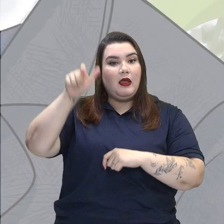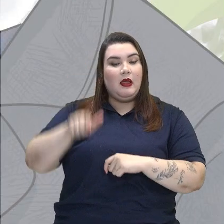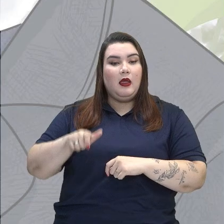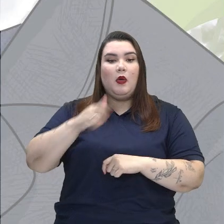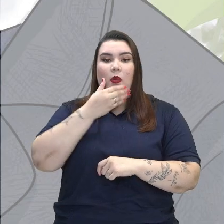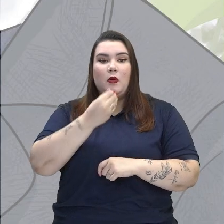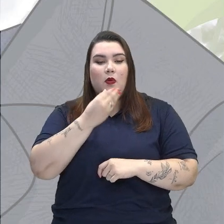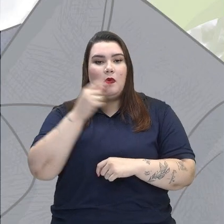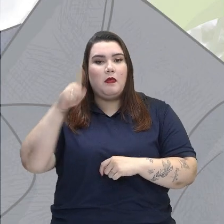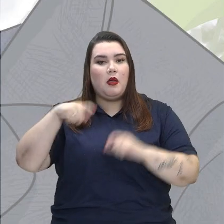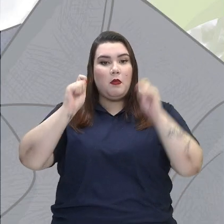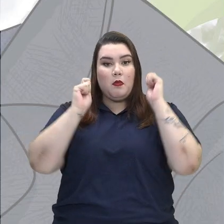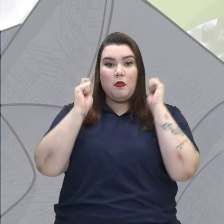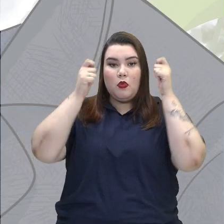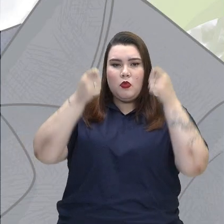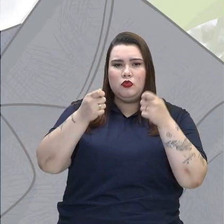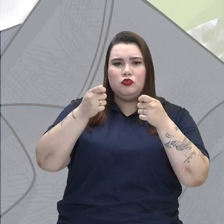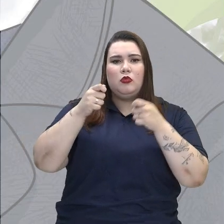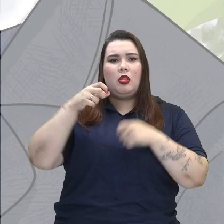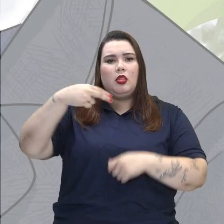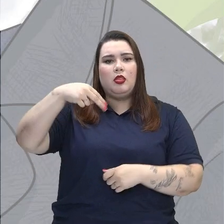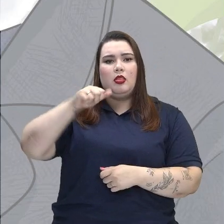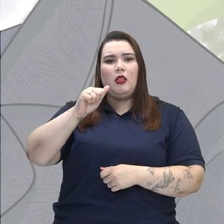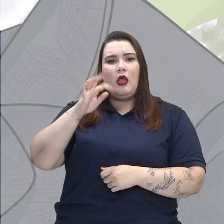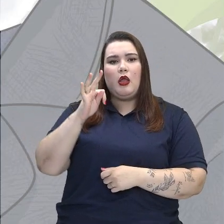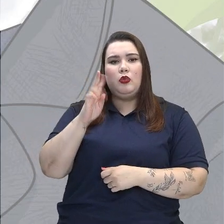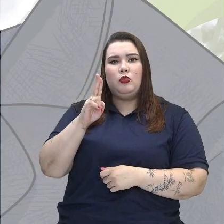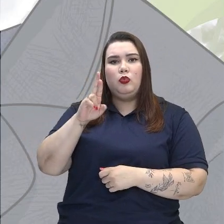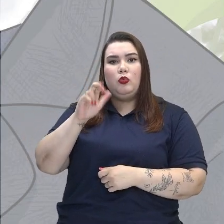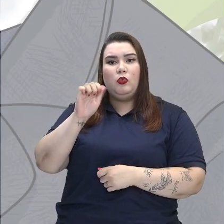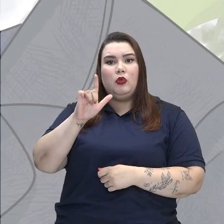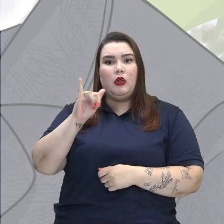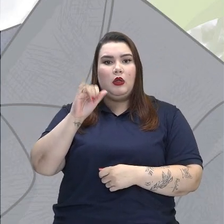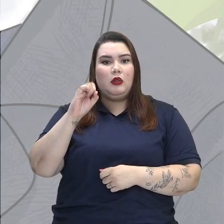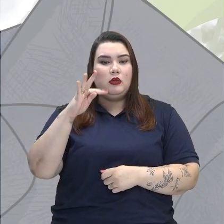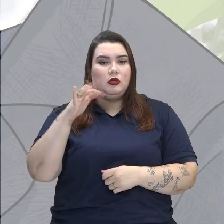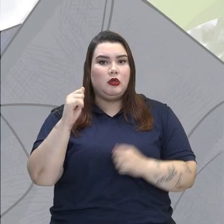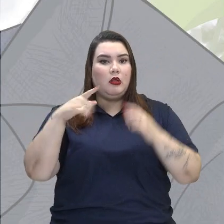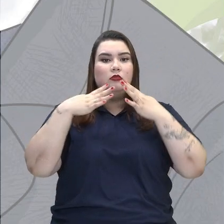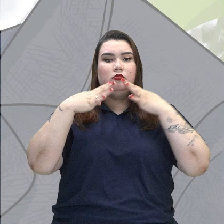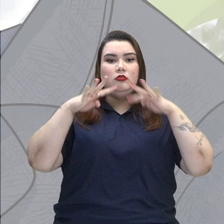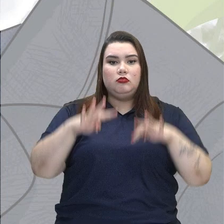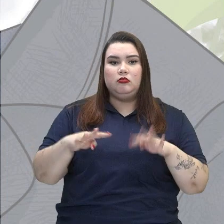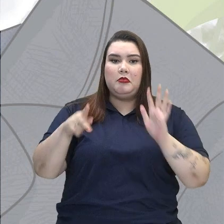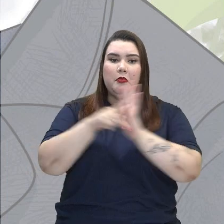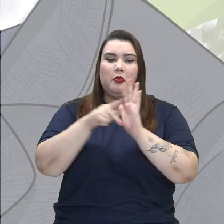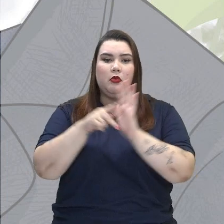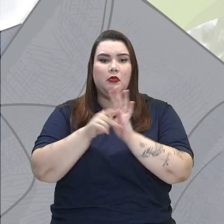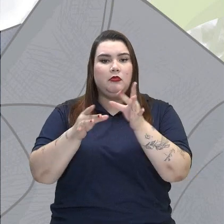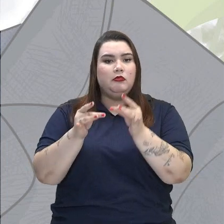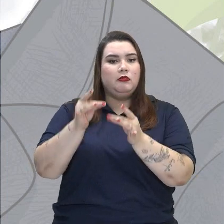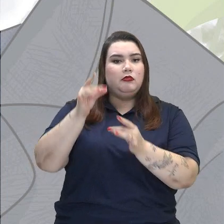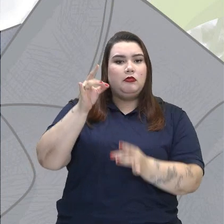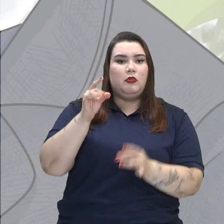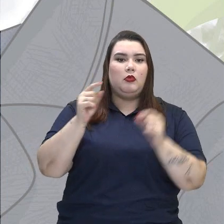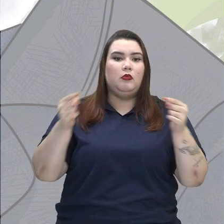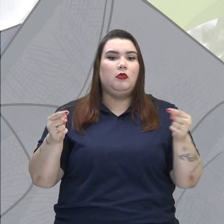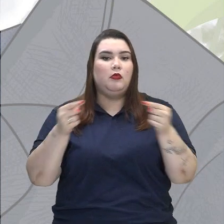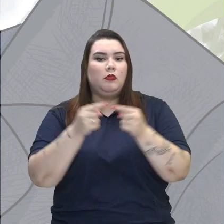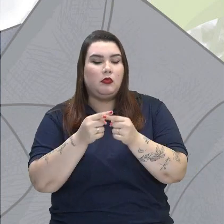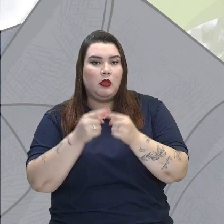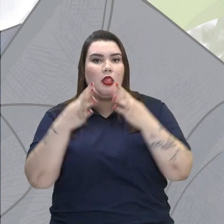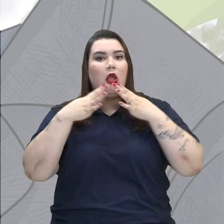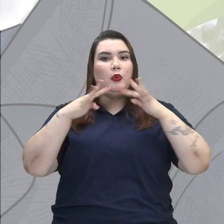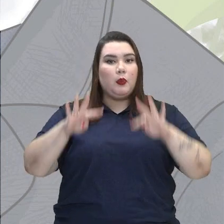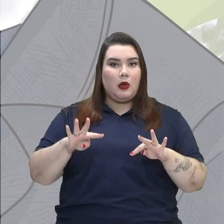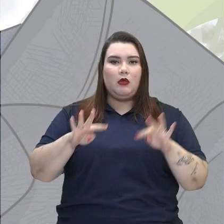naquela época todos esses estudiosos, né, entusiastas da natureza, que faziam essas observações, eles eram conhecidos como